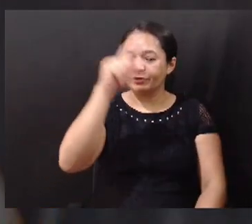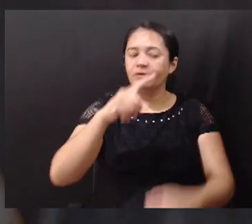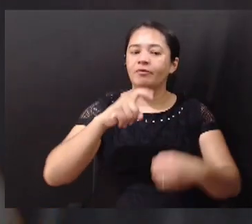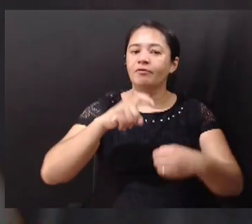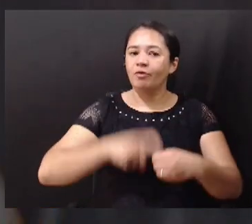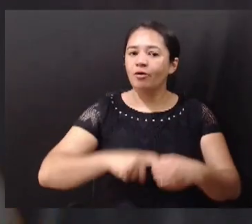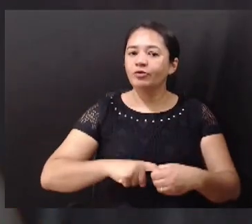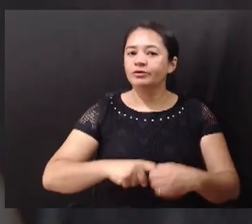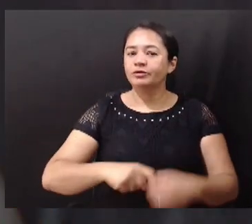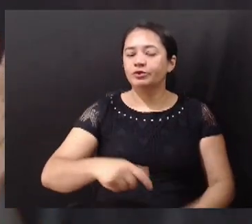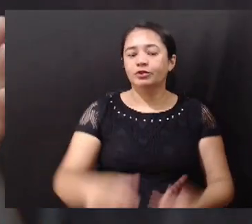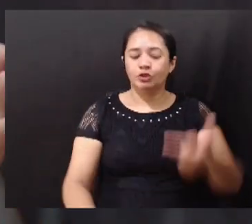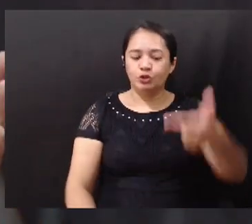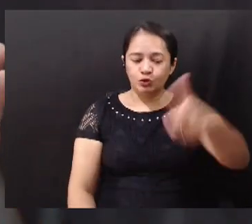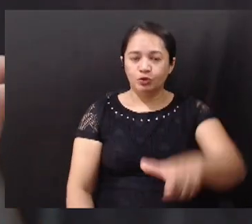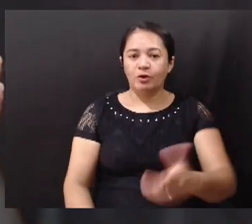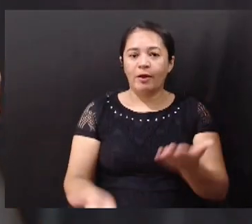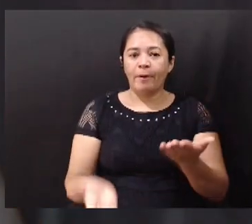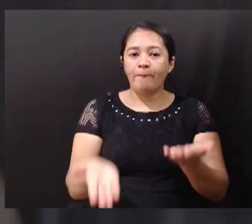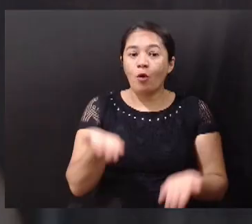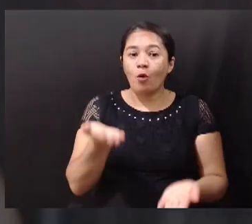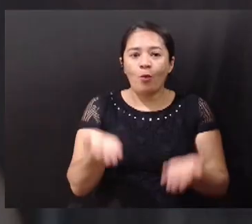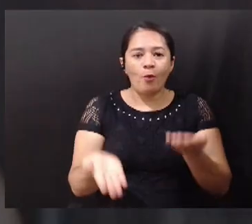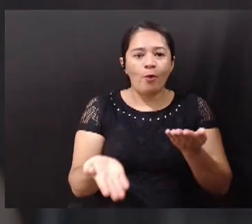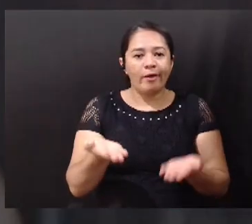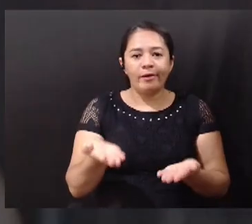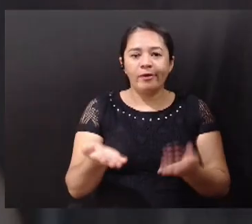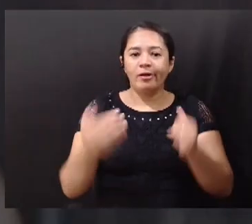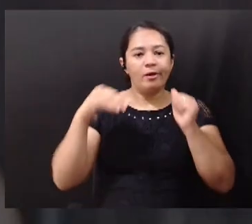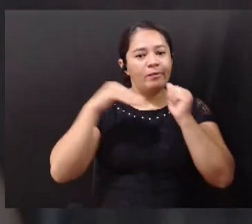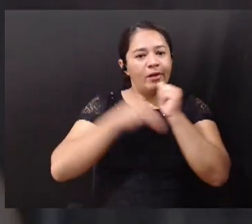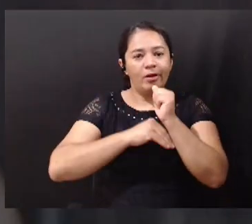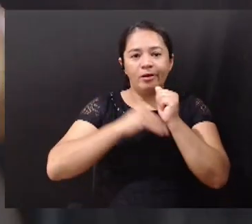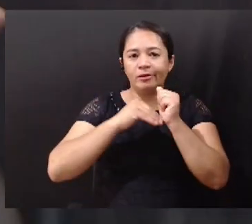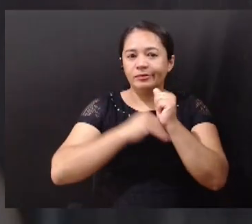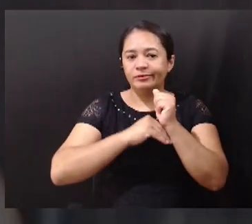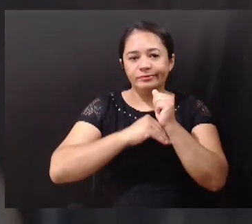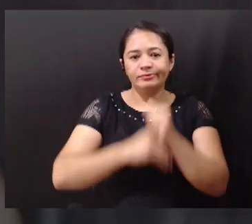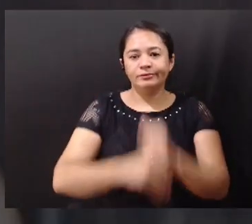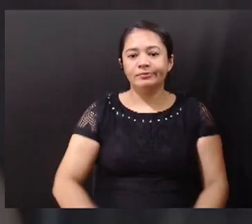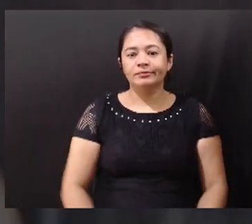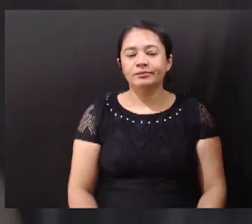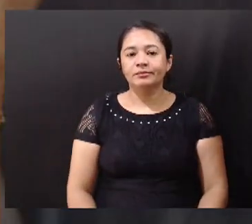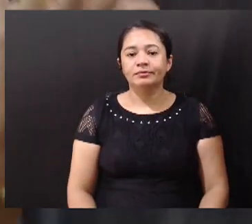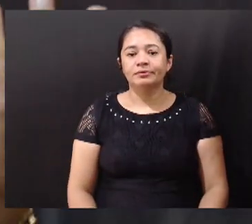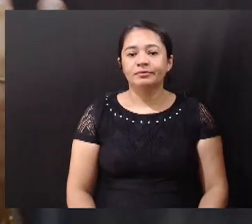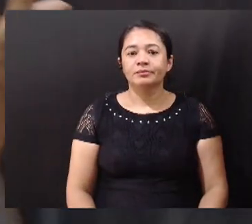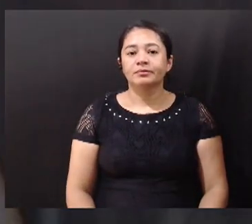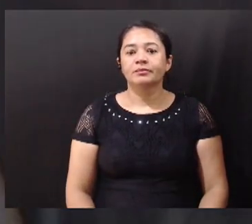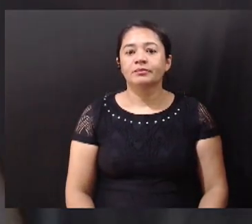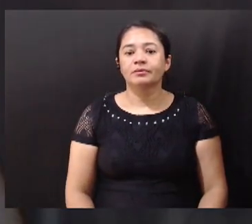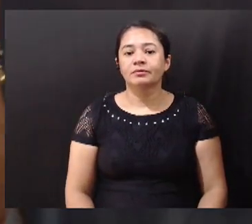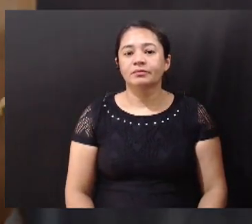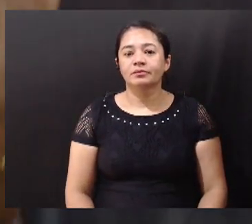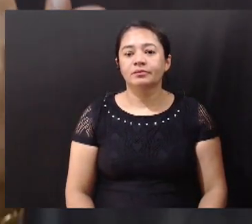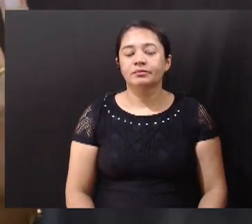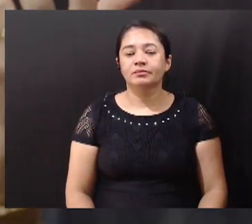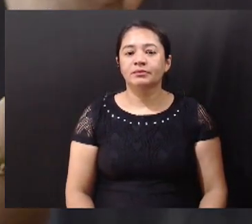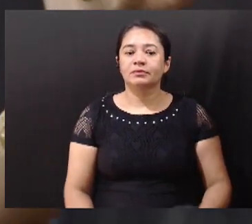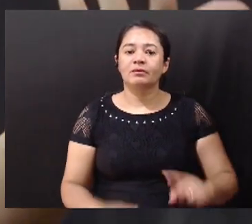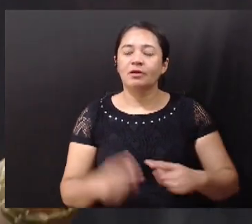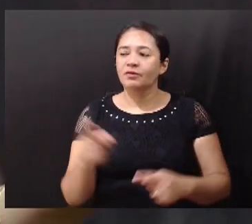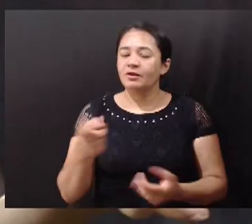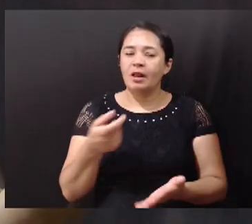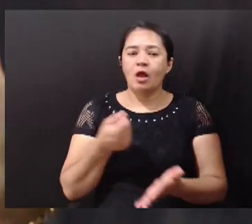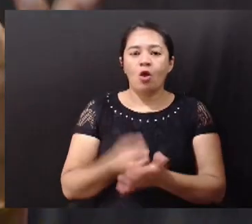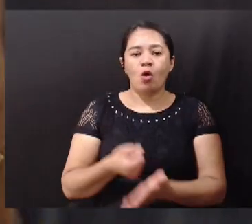o equilíbrio vai ser a chave do negócio. E quando, no começo, né, você falou assim de essa obrigação da família